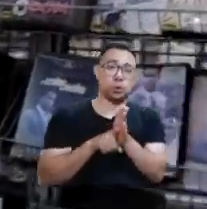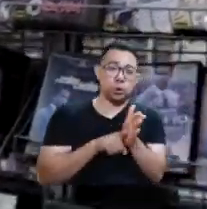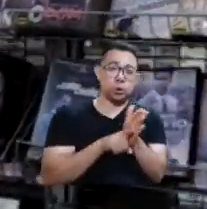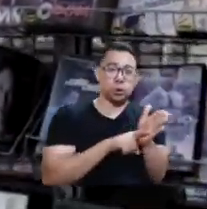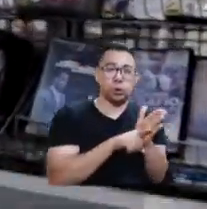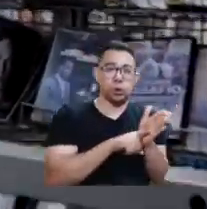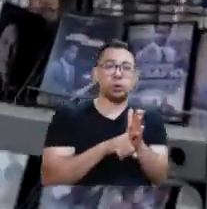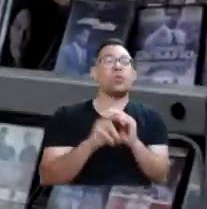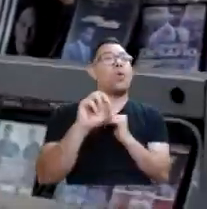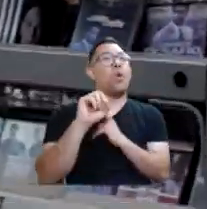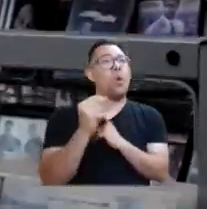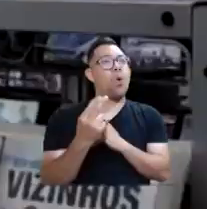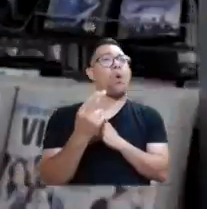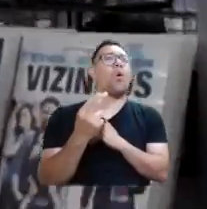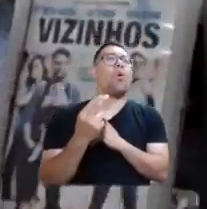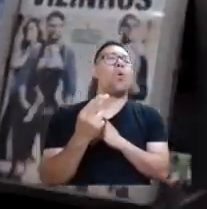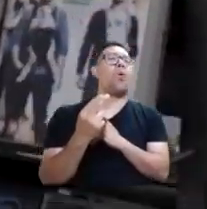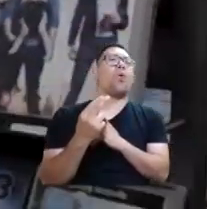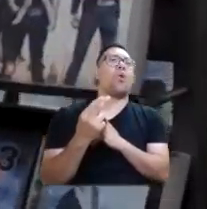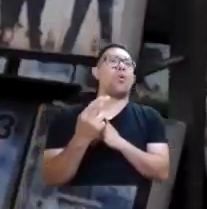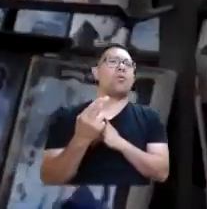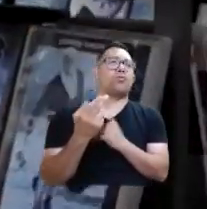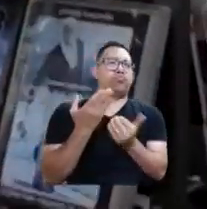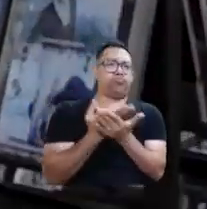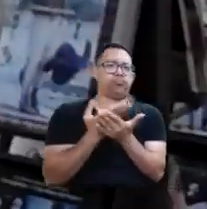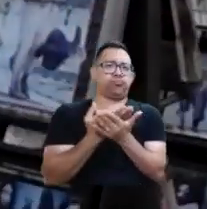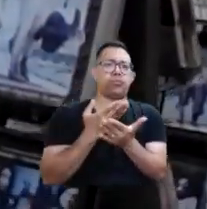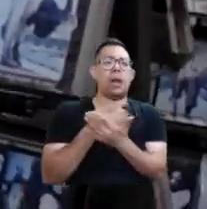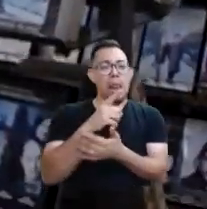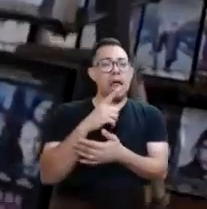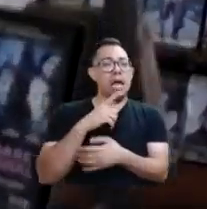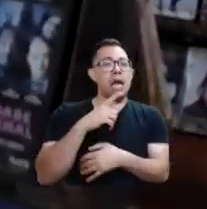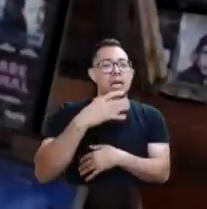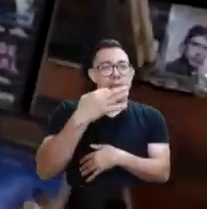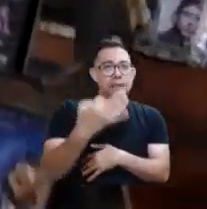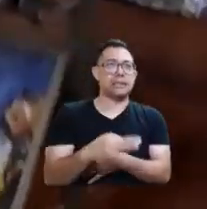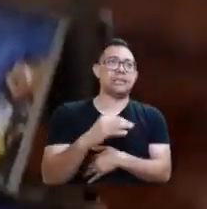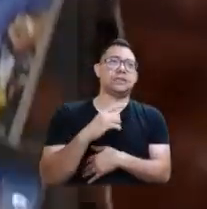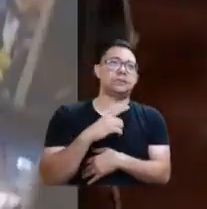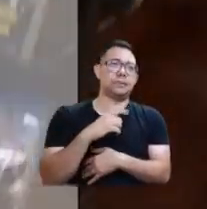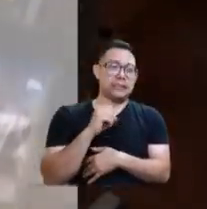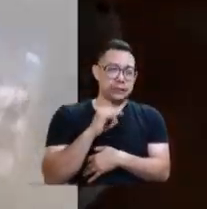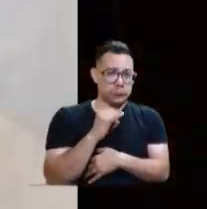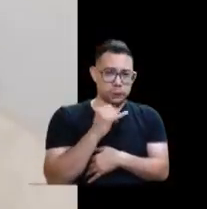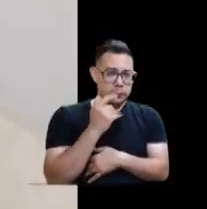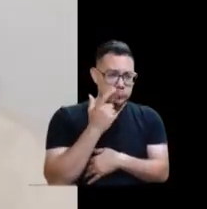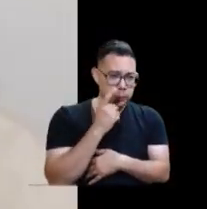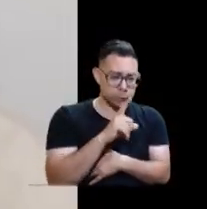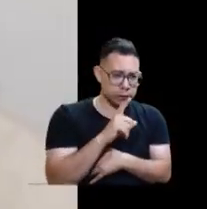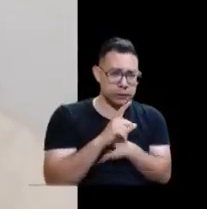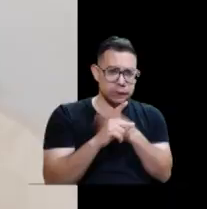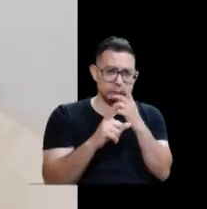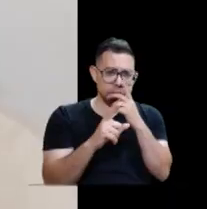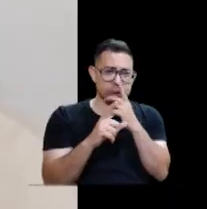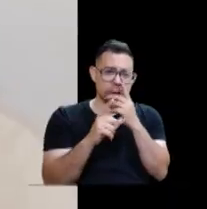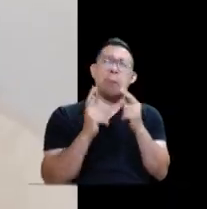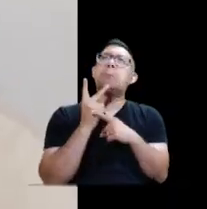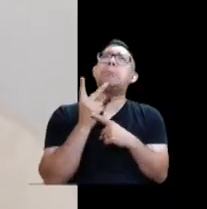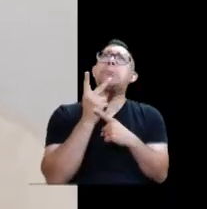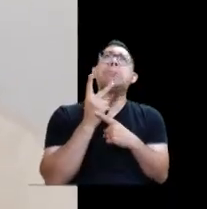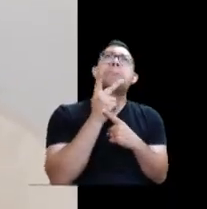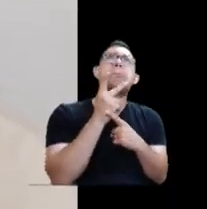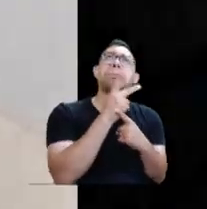também quando eu precisava de alguma fita para usar ou DVD para usar em aula, lá era certeza. E